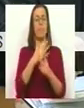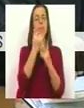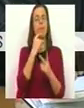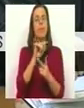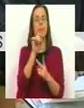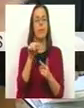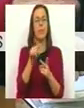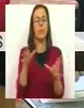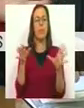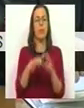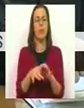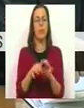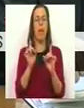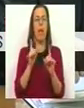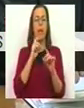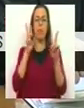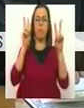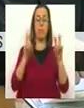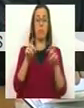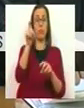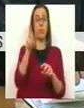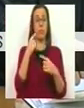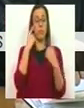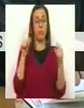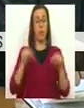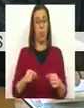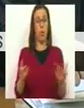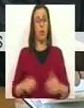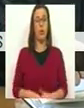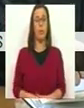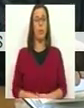quero colocar prende-se exatamente com a matéria que Vossa Excelência trouxe hoje aqui.